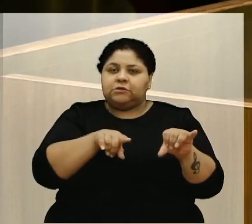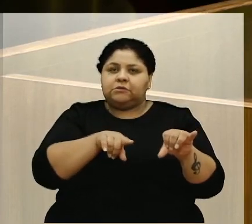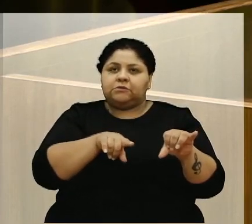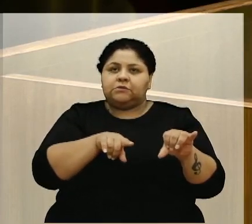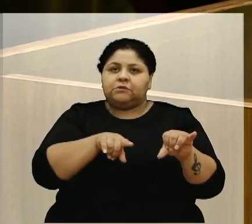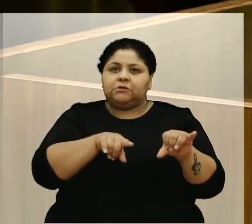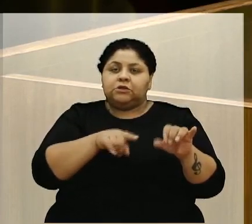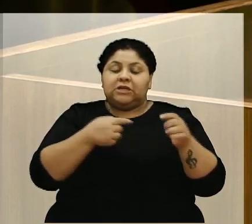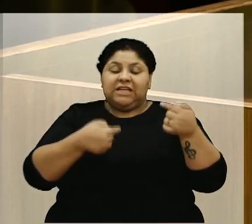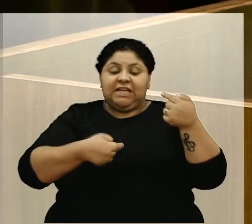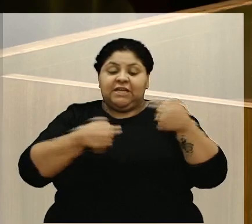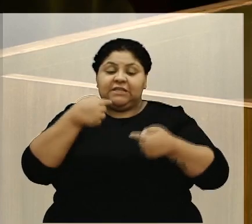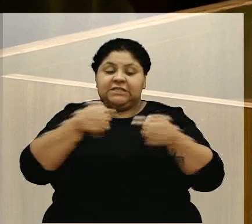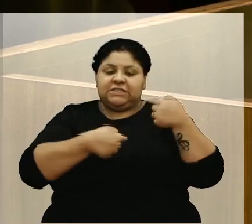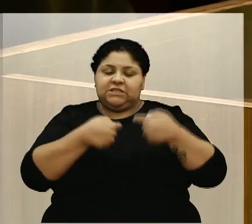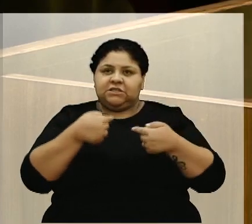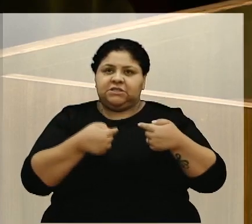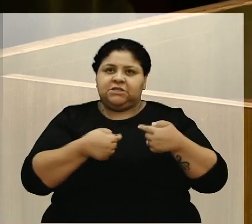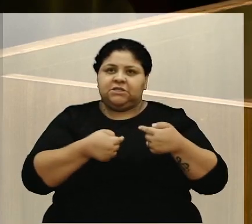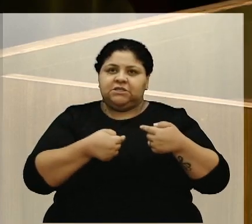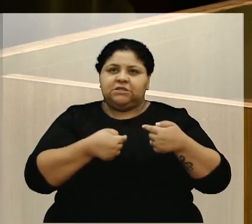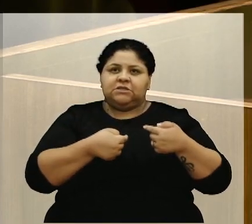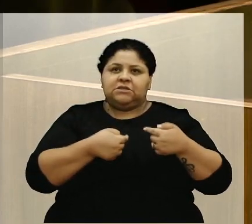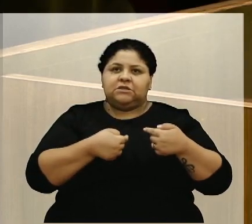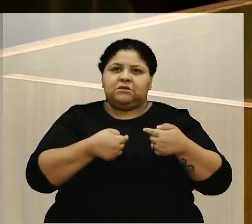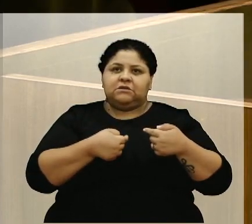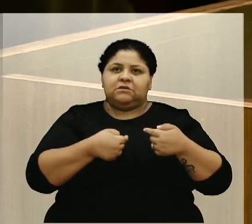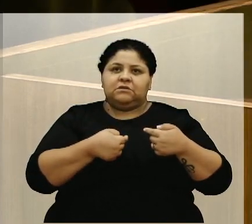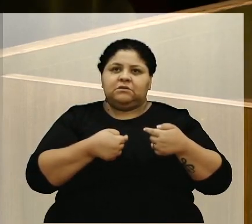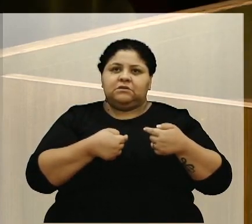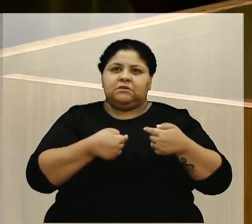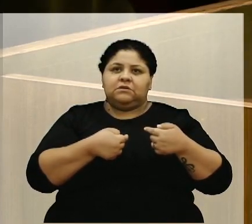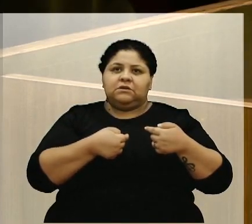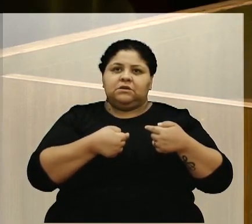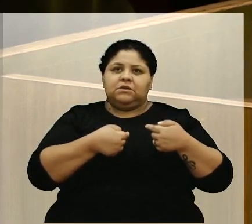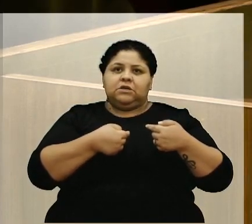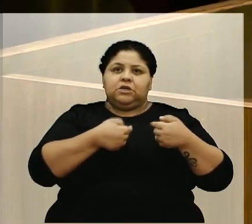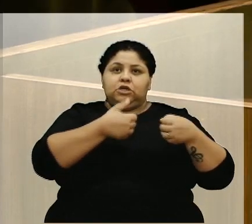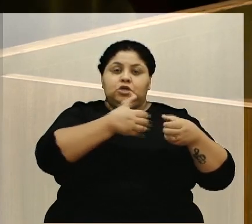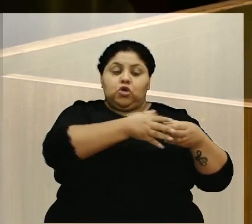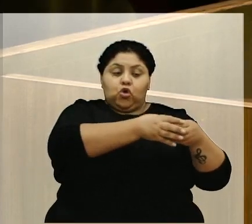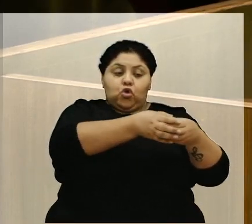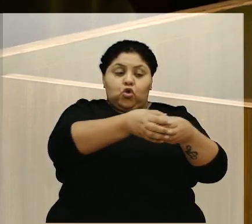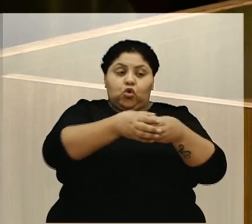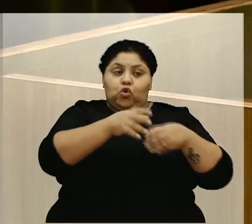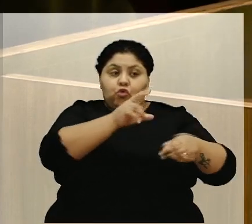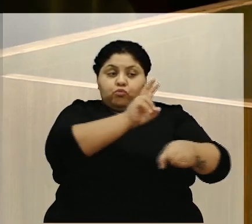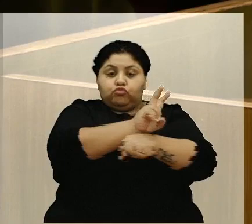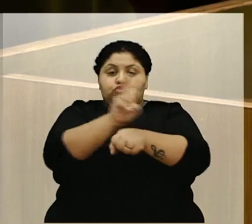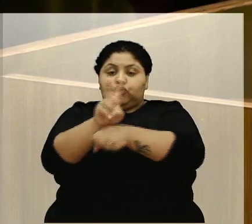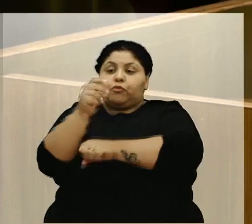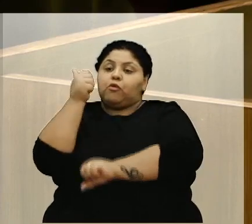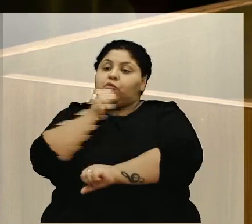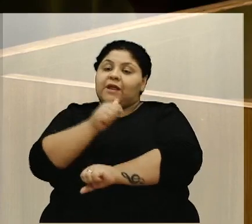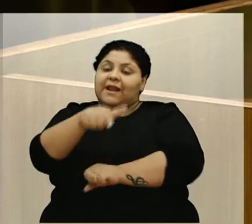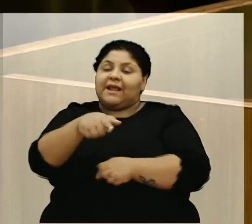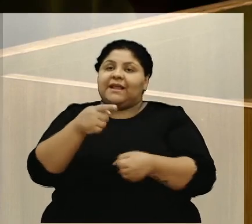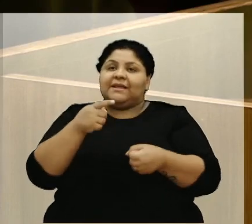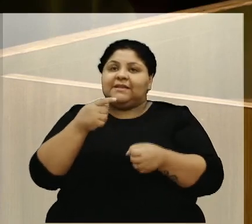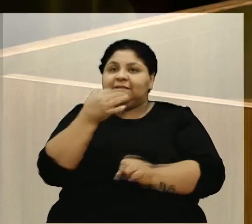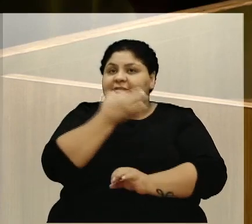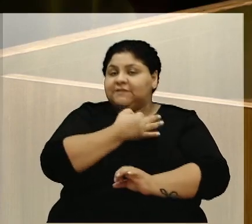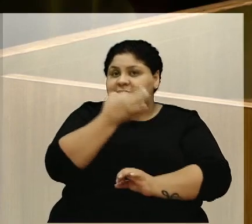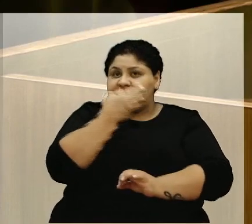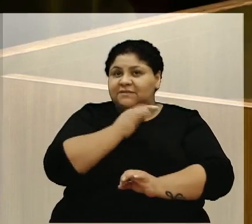este debate e a rede de proteção à mulher do município de Caxias do Sul, que possui